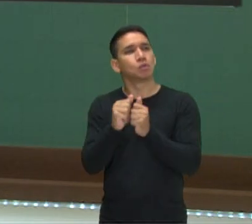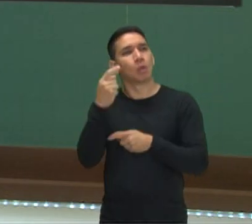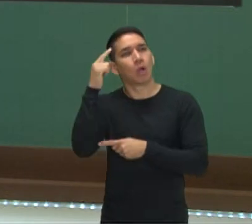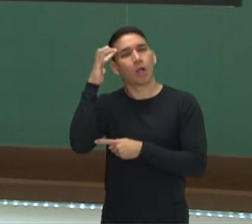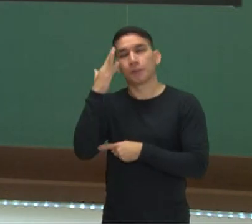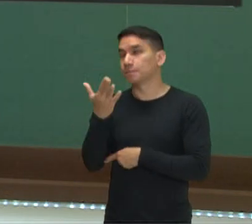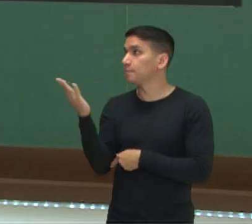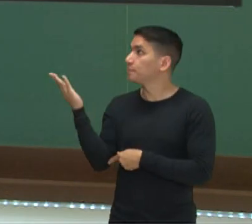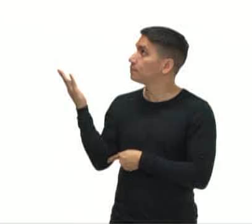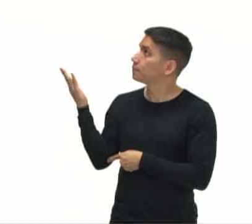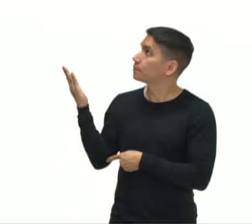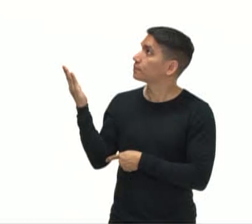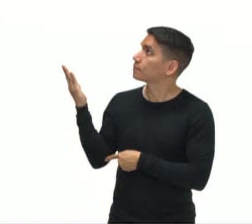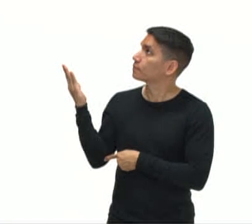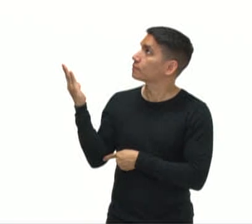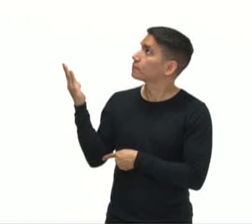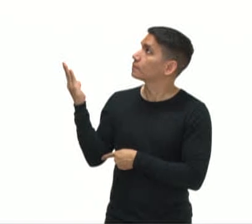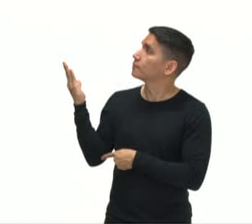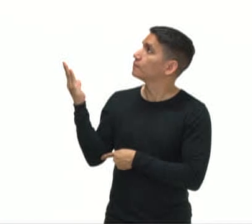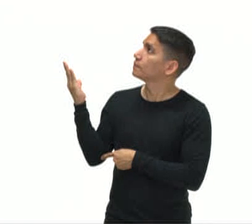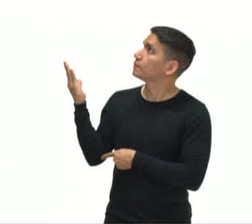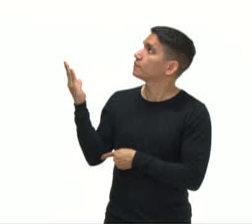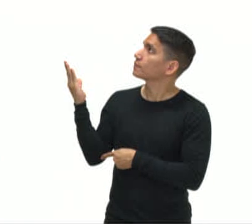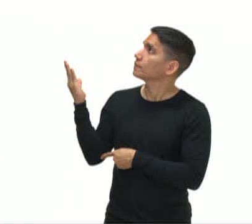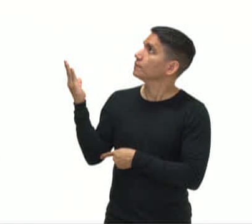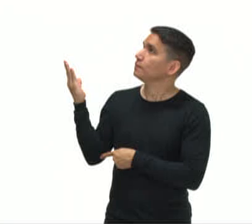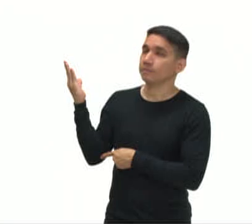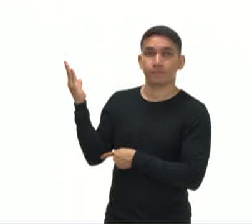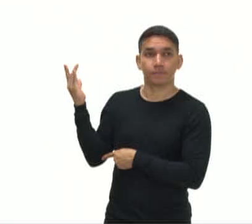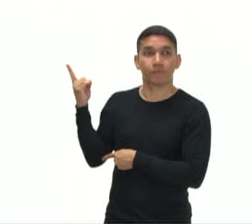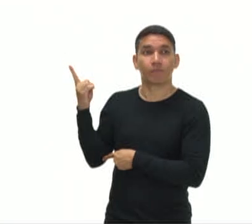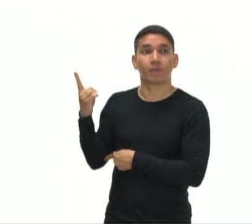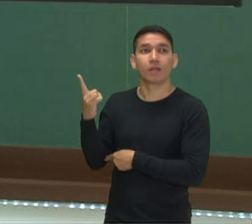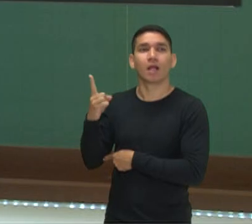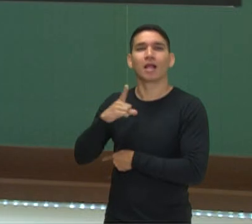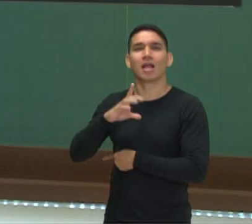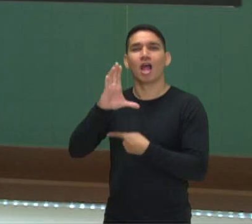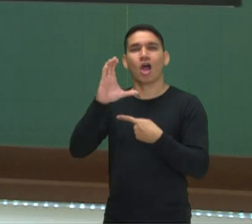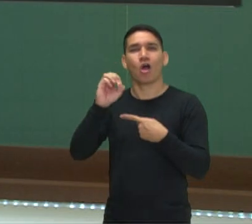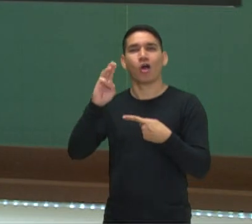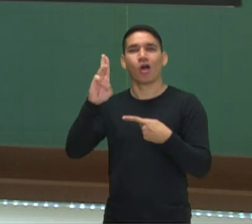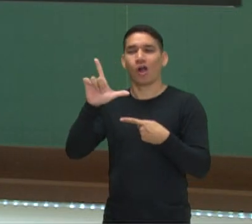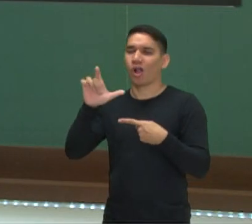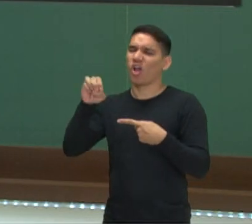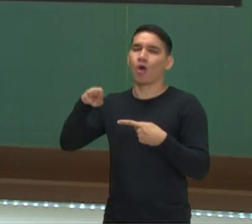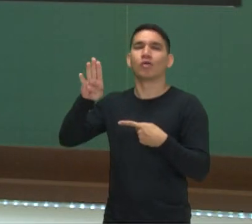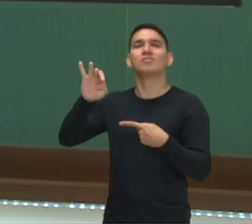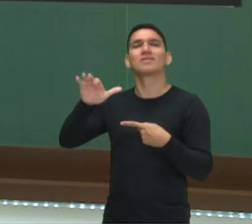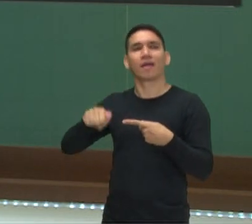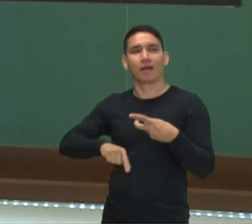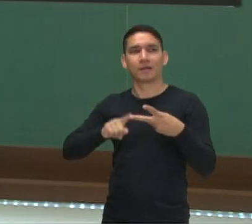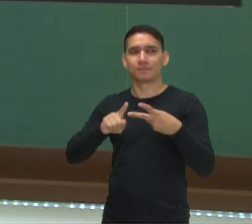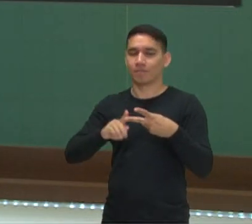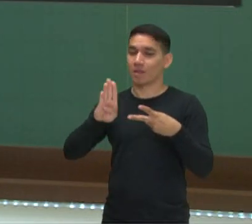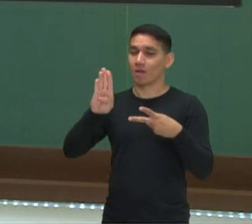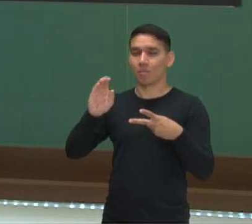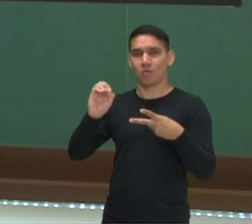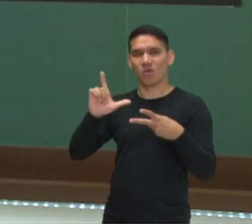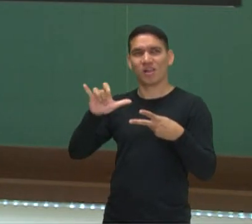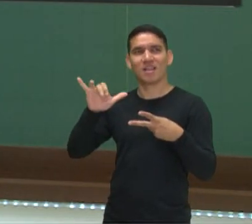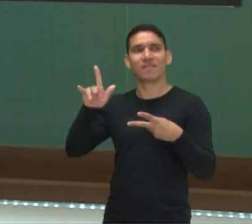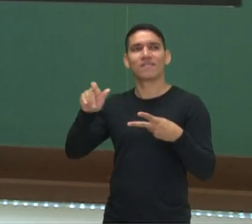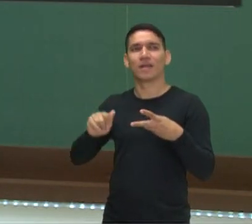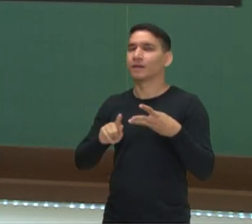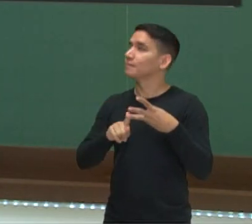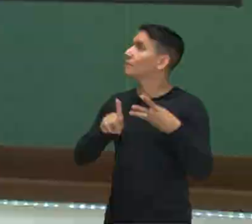ali. A Bolívia, a Colômbia. Então, temos aqui, ó, Colômbia, né? A Bolívia está aqui,